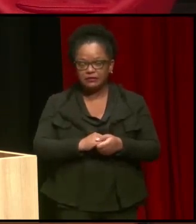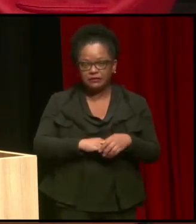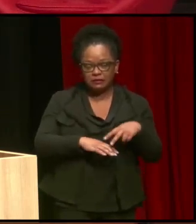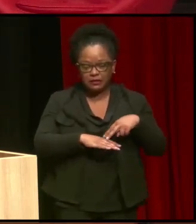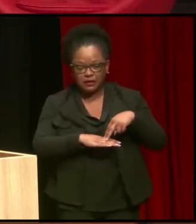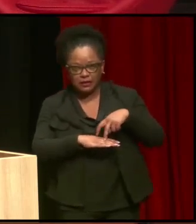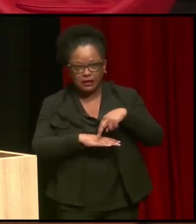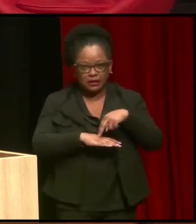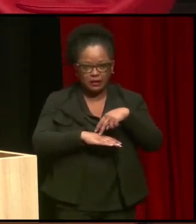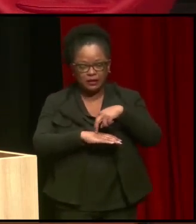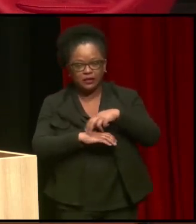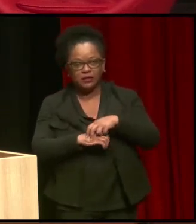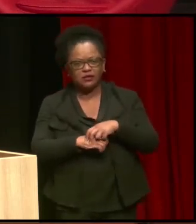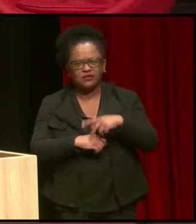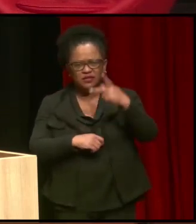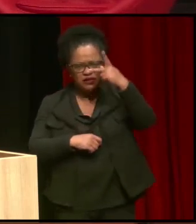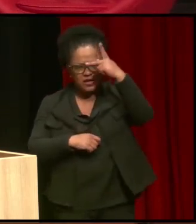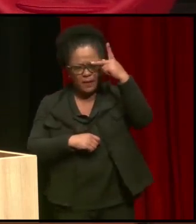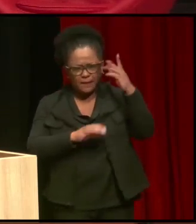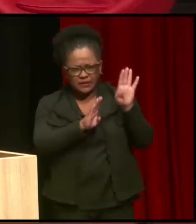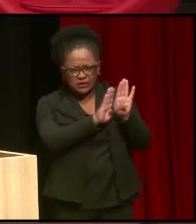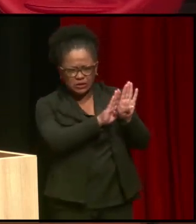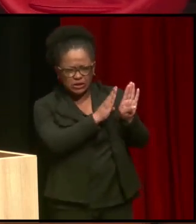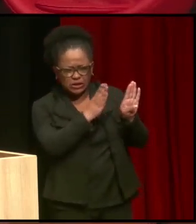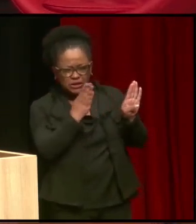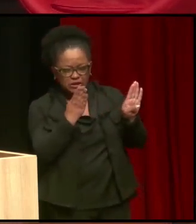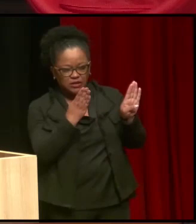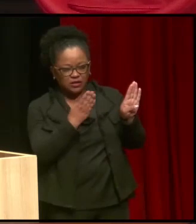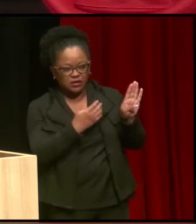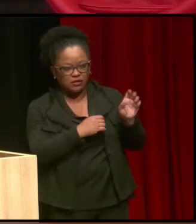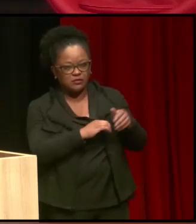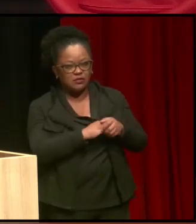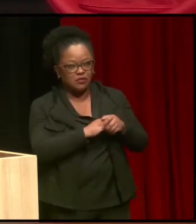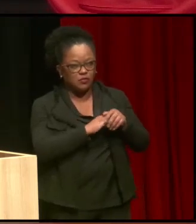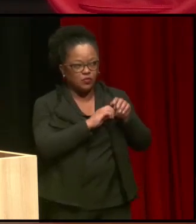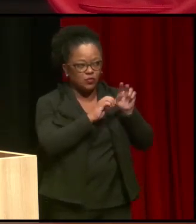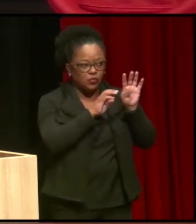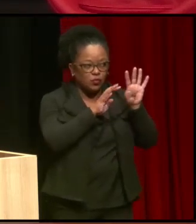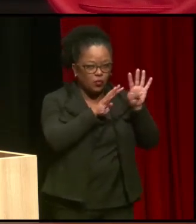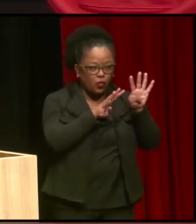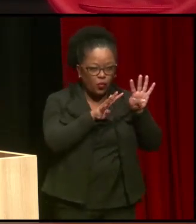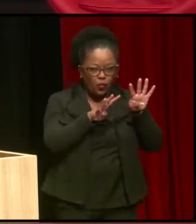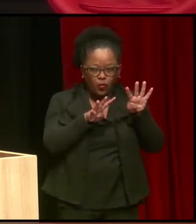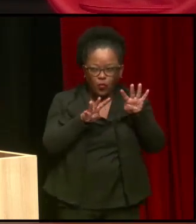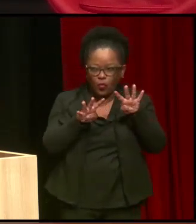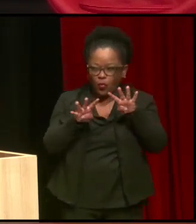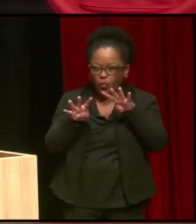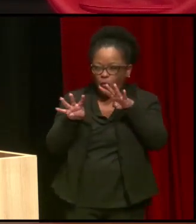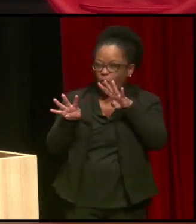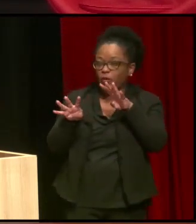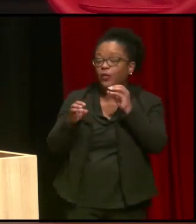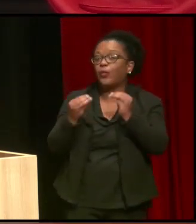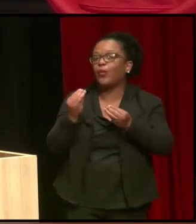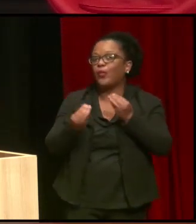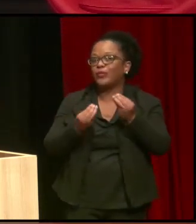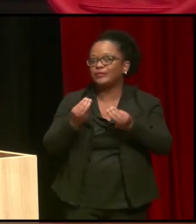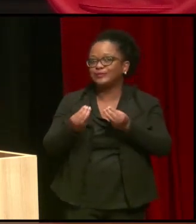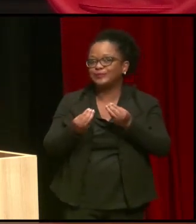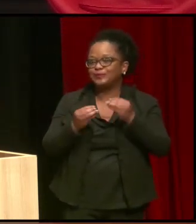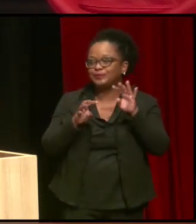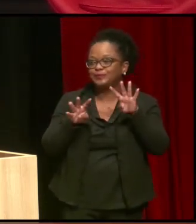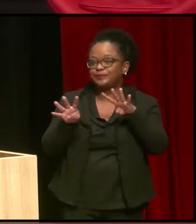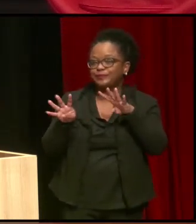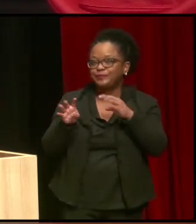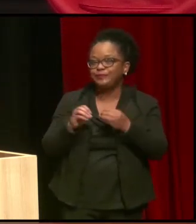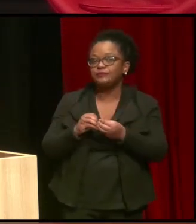o pessoal na recepção lá na porta que dá as boas-vindas, qual é o olhar que as pessoas têm? Falam para mim, gente, vamos ser sinceros, qual é o olhar?